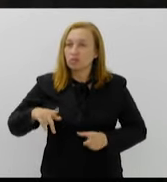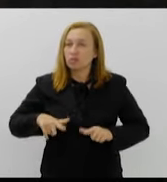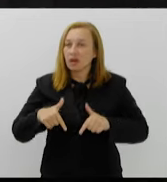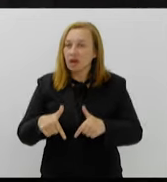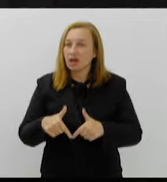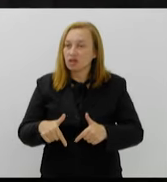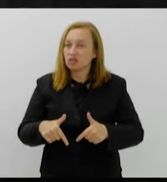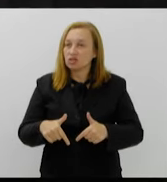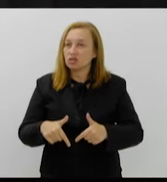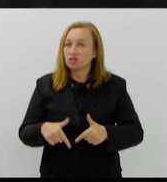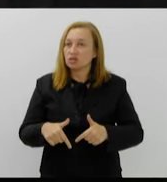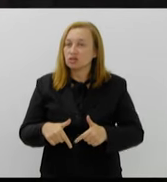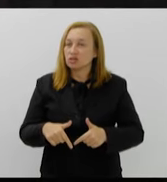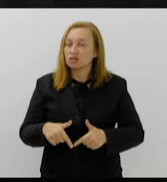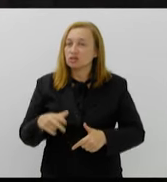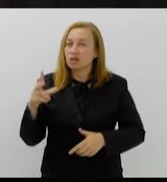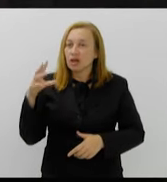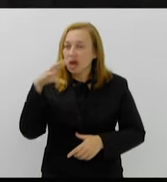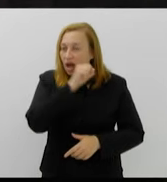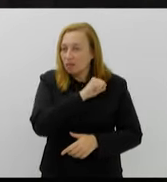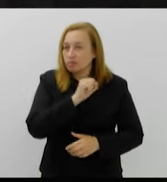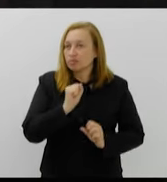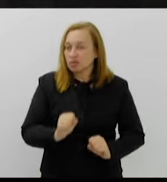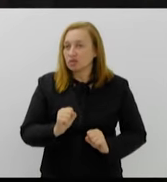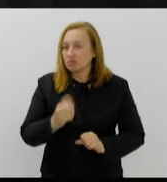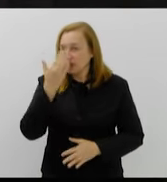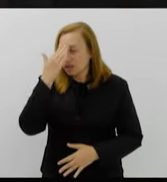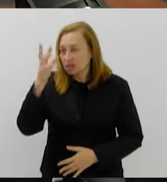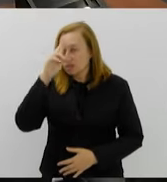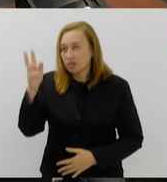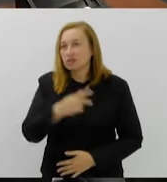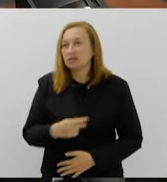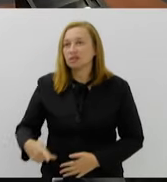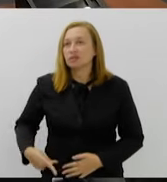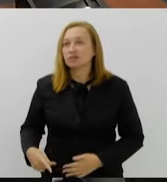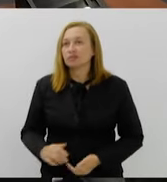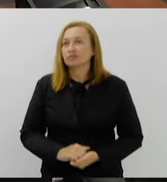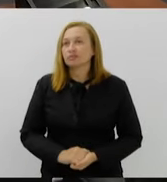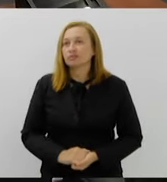as medidas cabíveis mais rápidos possível Obrigado presidente